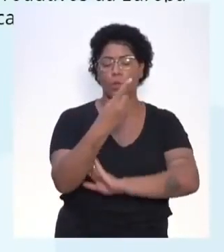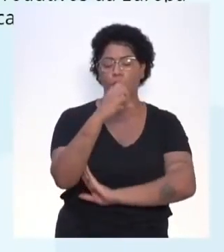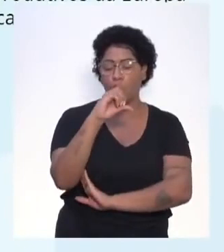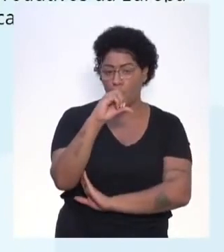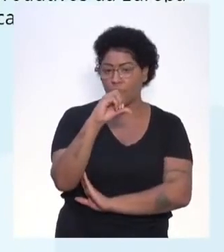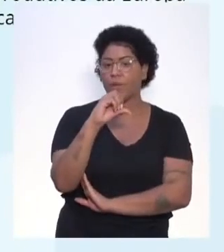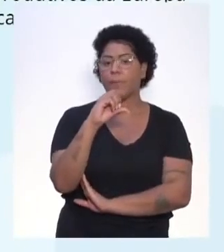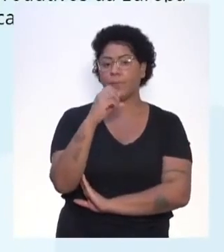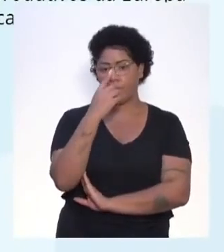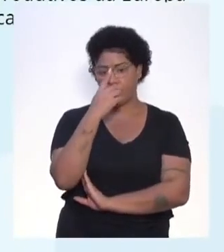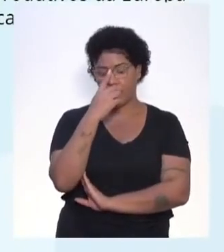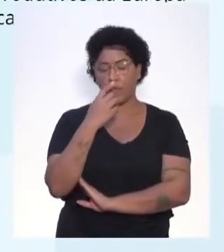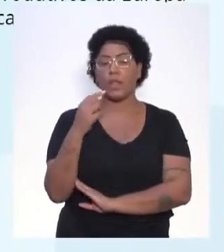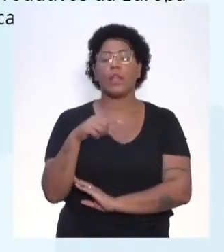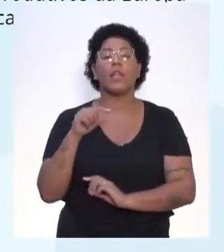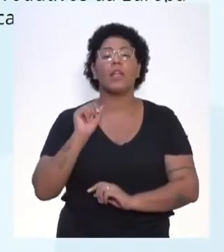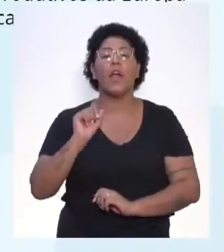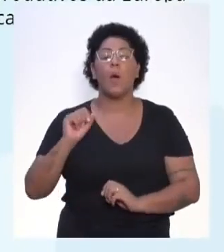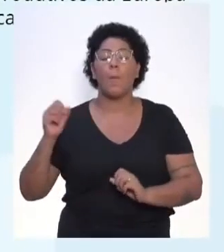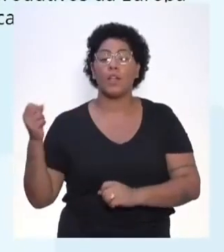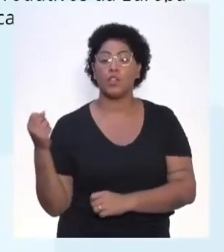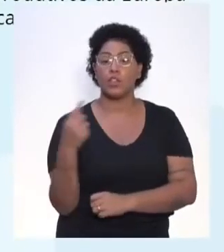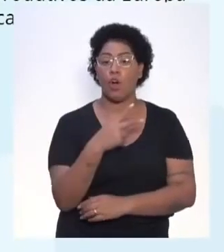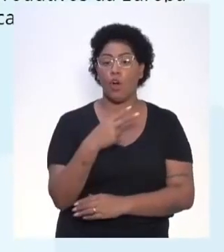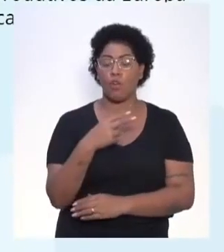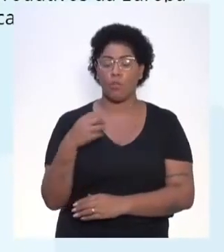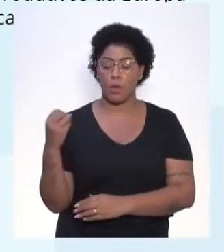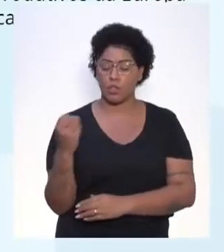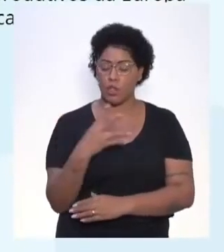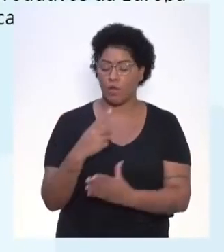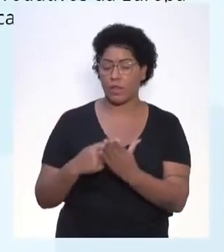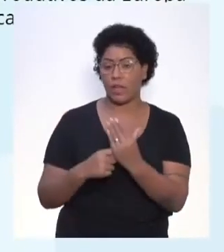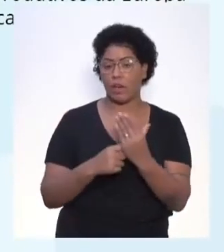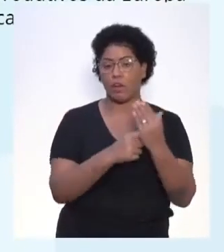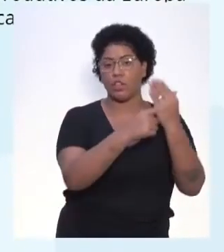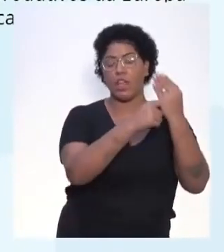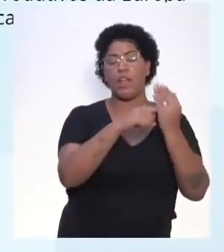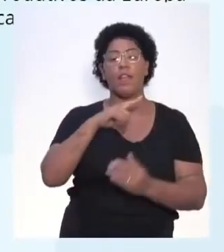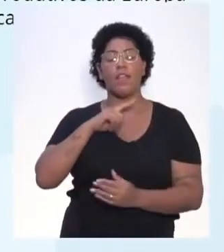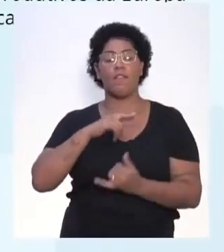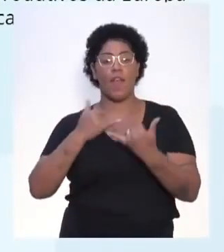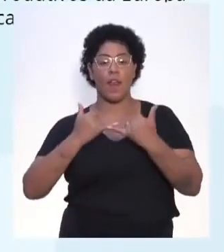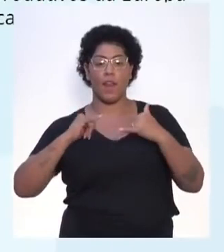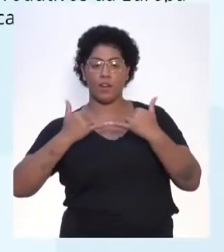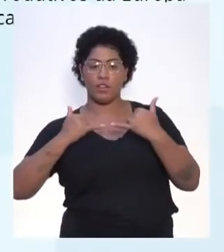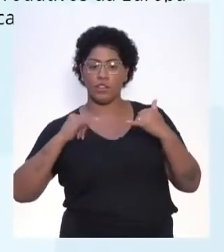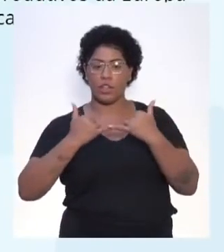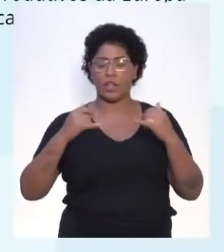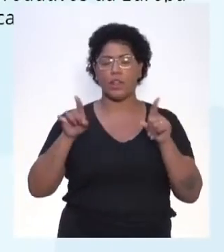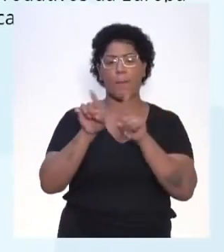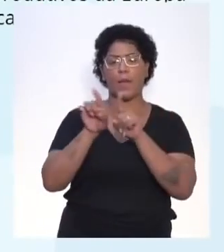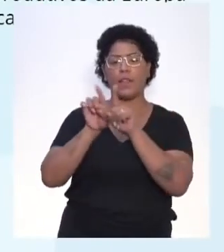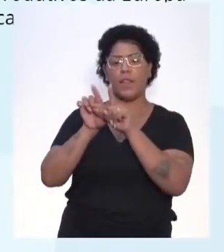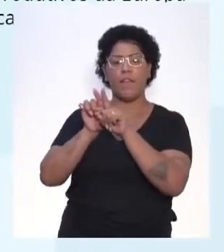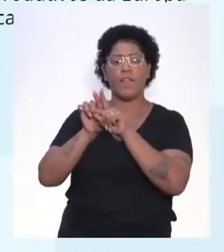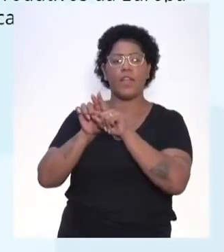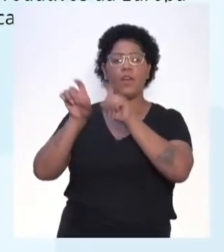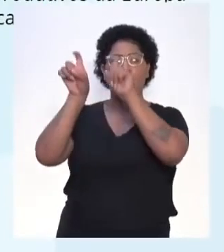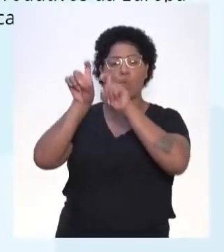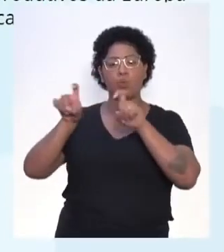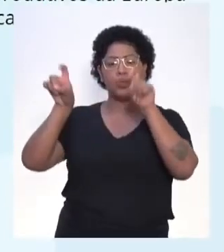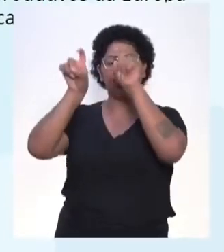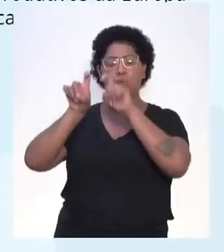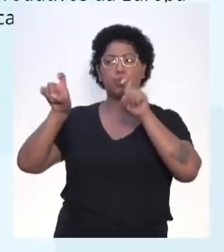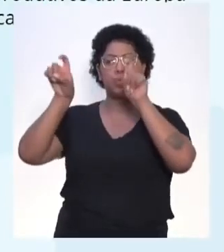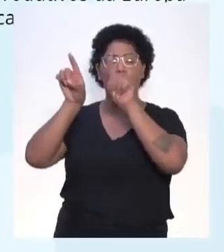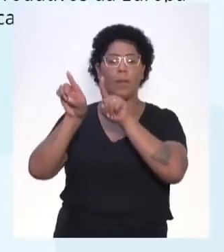onde novas tecnologias como o dínamo, a energia elétrica, o telégrafo, motores por combustão